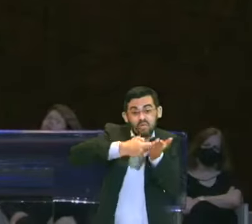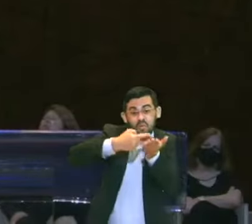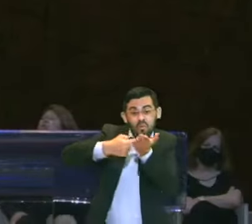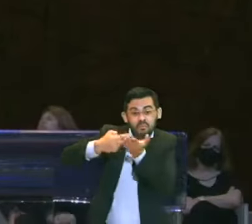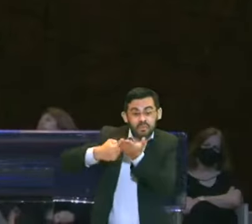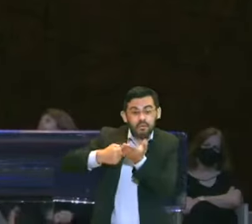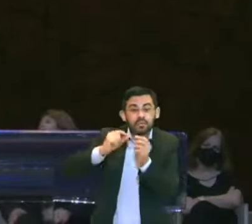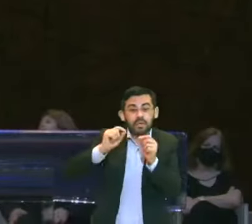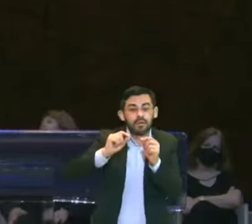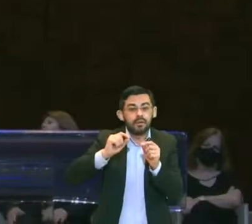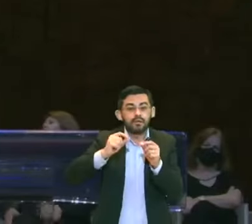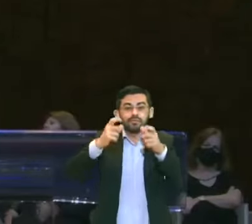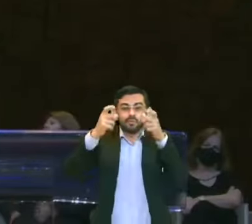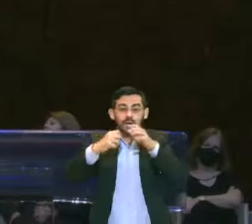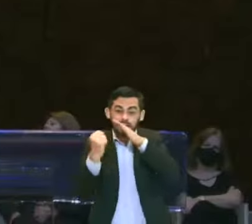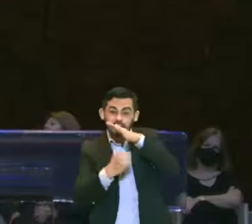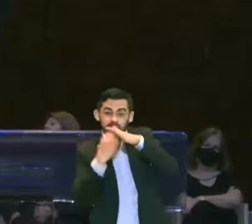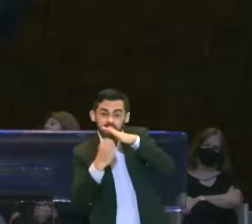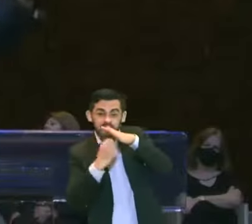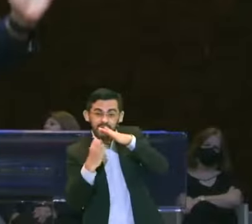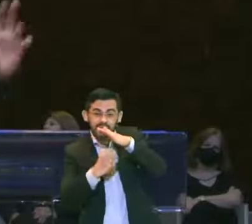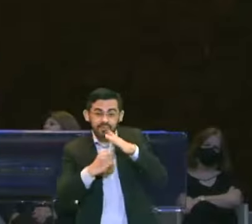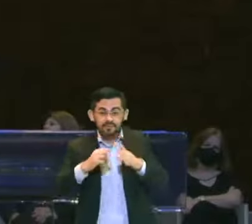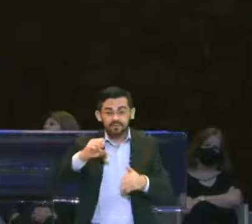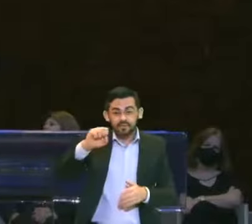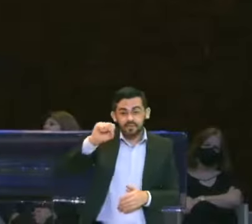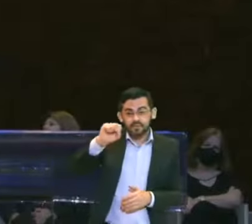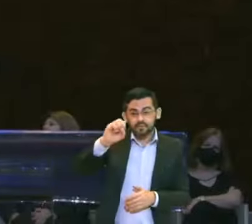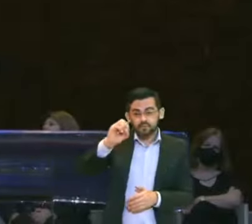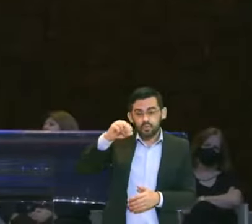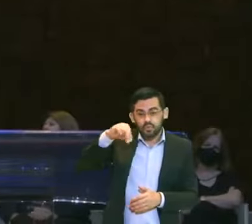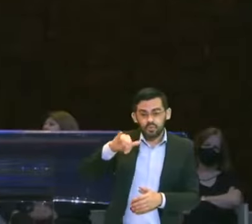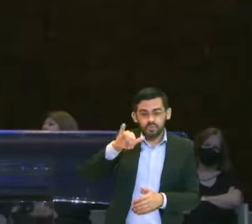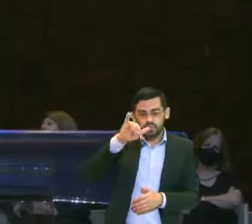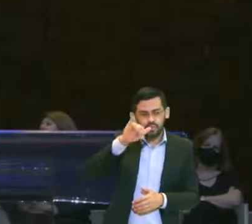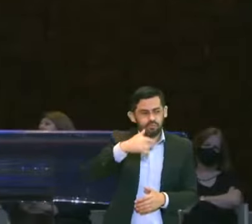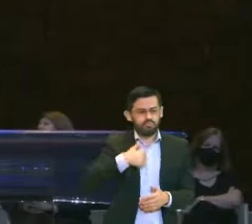Sony. Quando eu vi, eu estava lá na Sony.